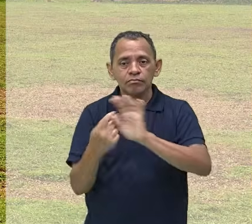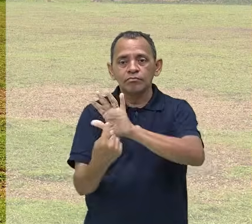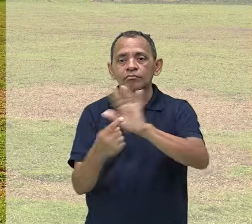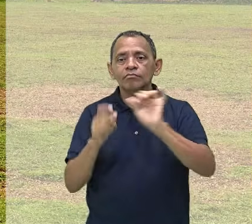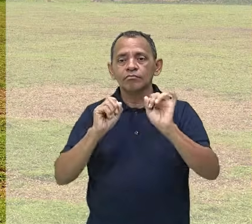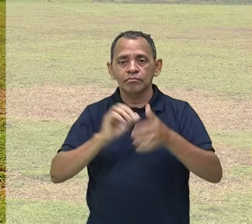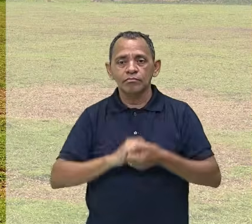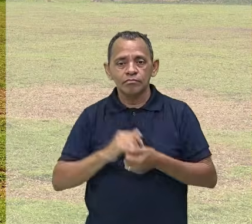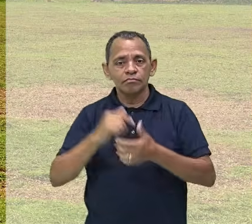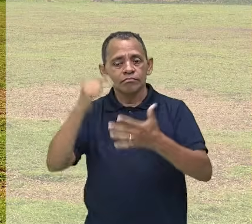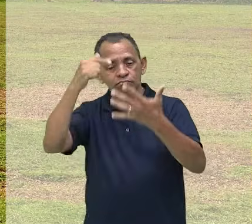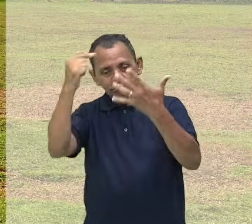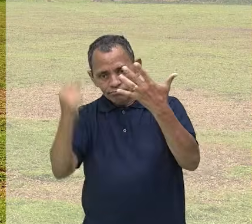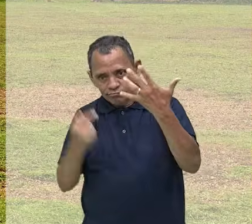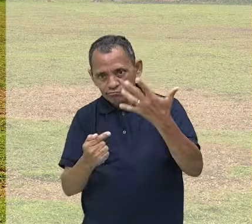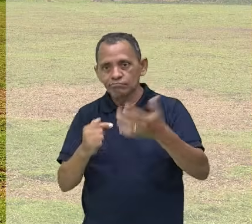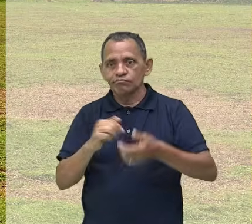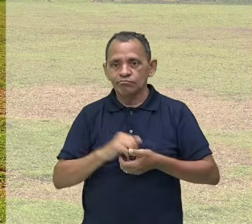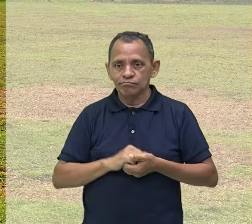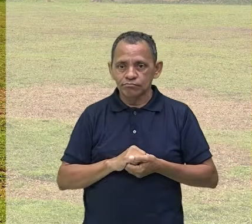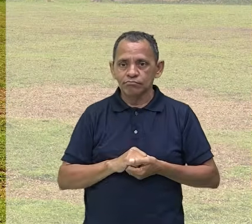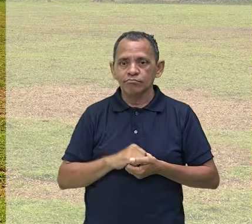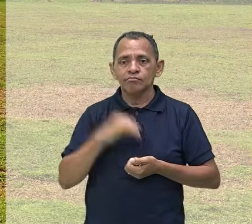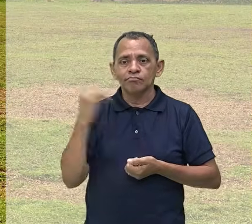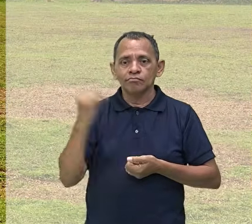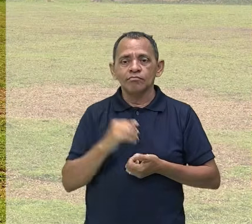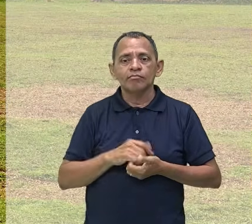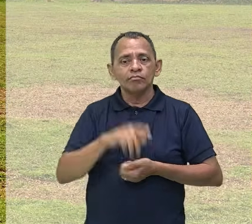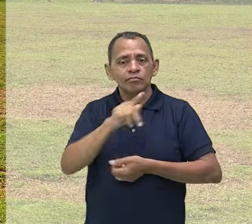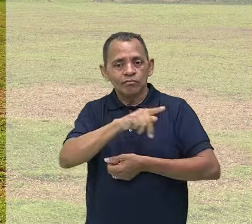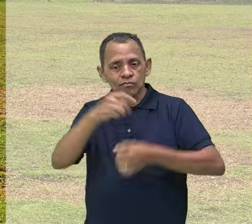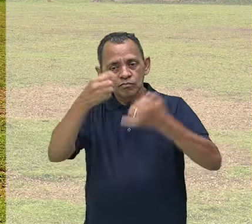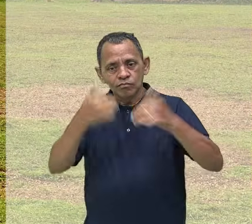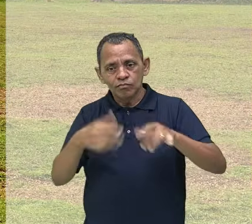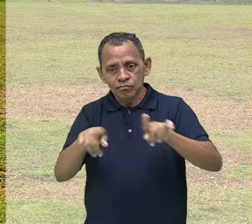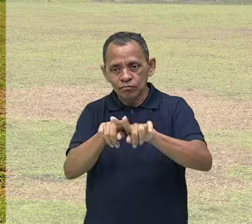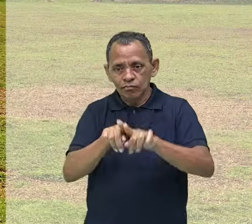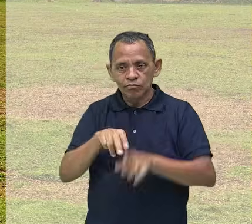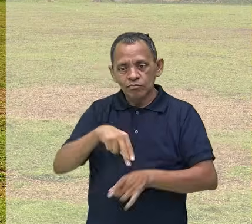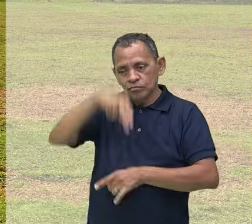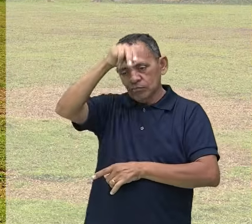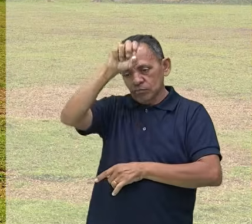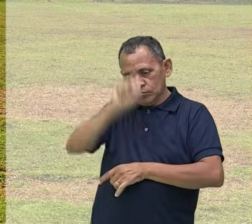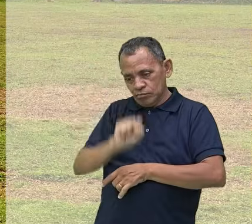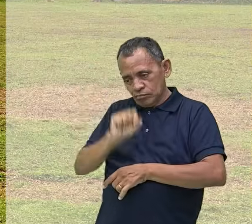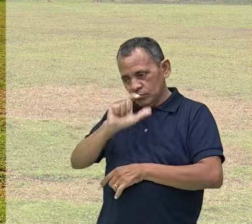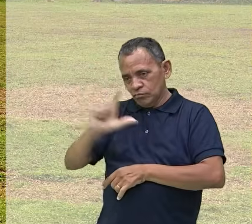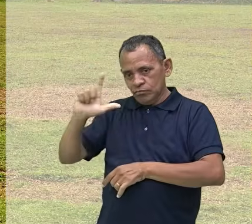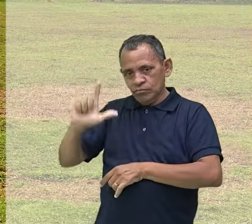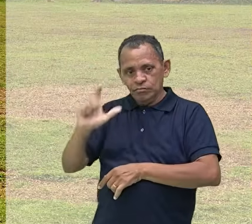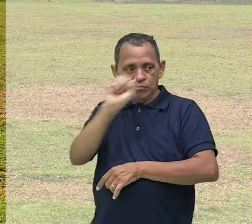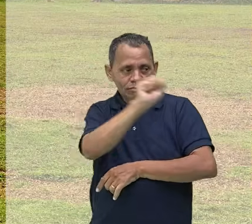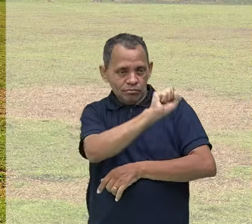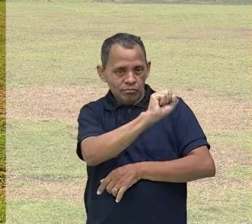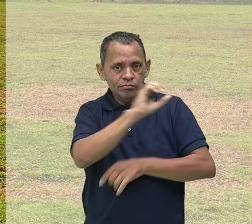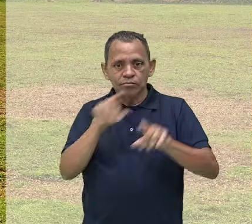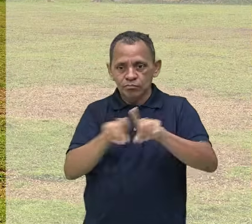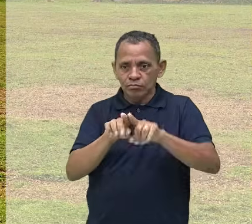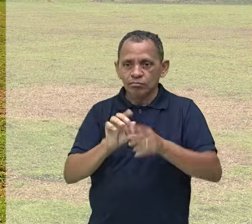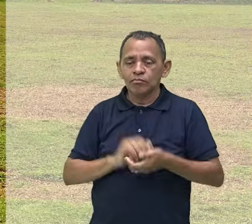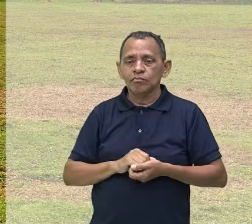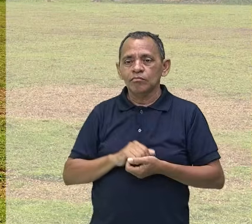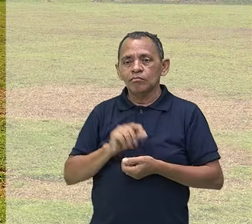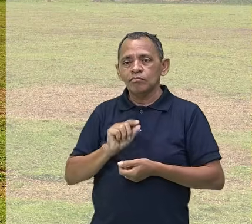pontos importantes, né? A professora Juliana colocou para a gente o norte, o sul, leste, oeste, que vai nos dar os